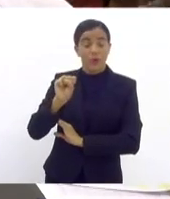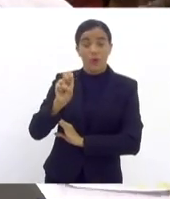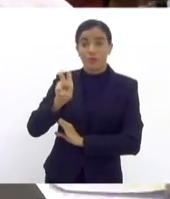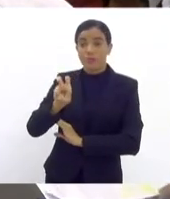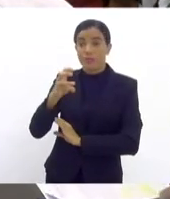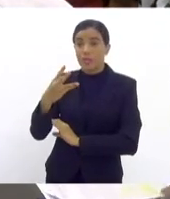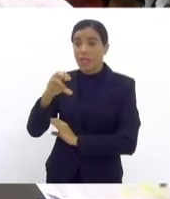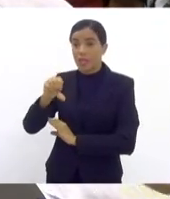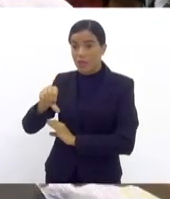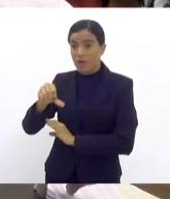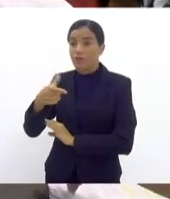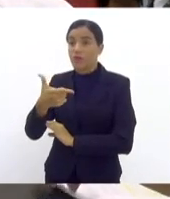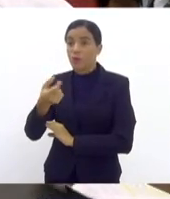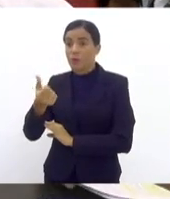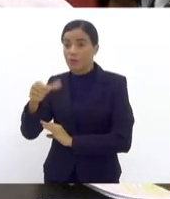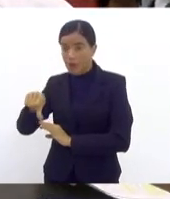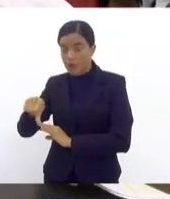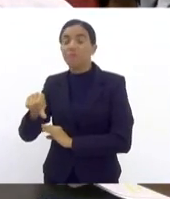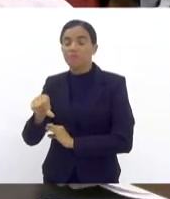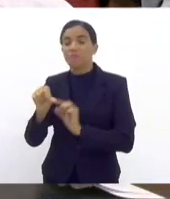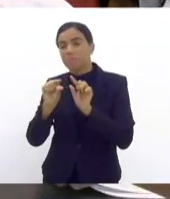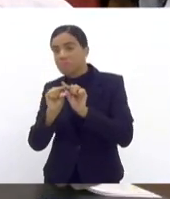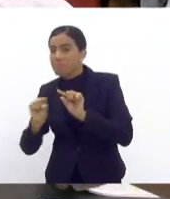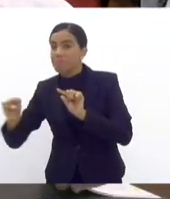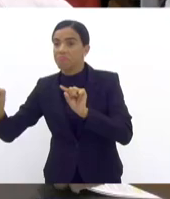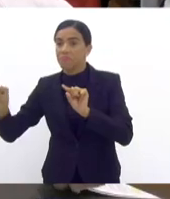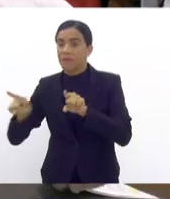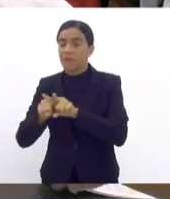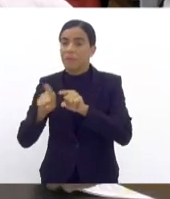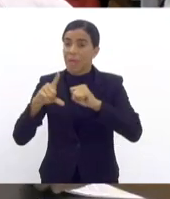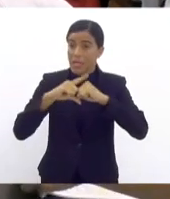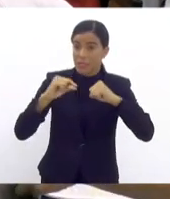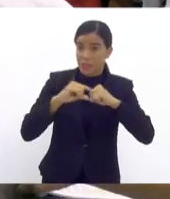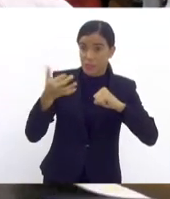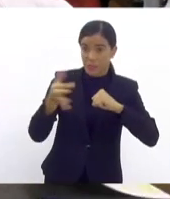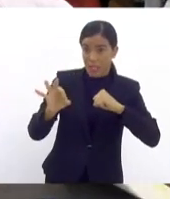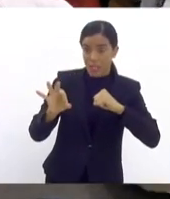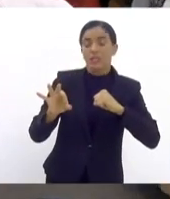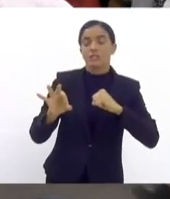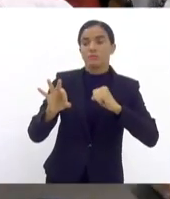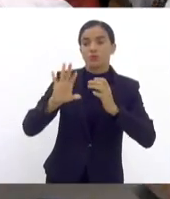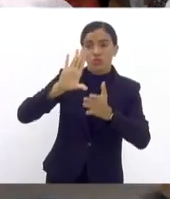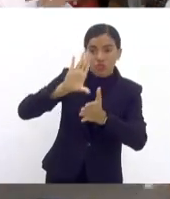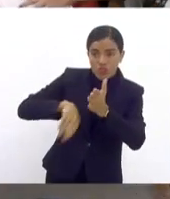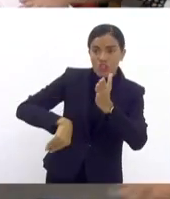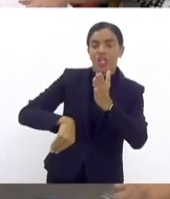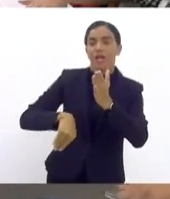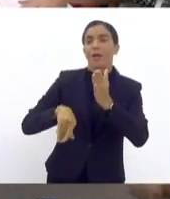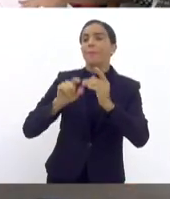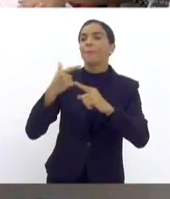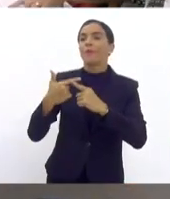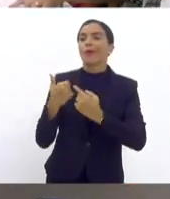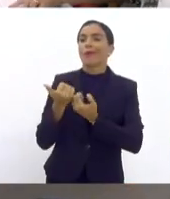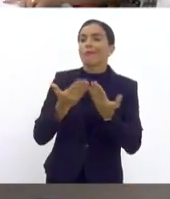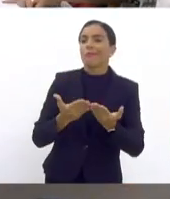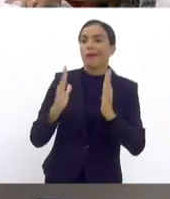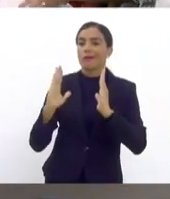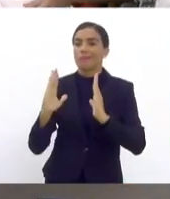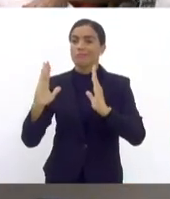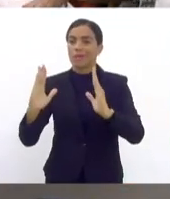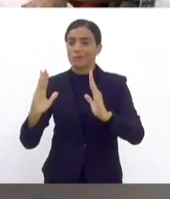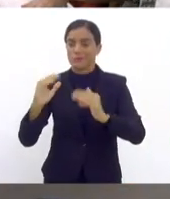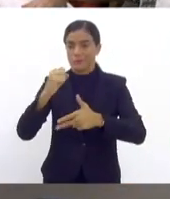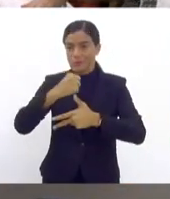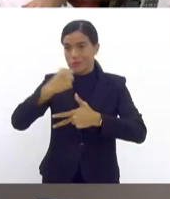853819. Isso. E, na sequência, suprimir do artigo 10º o prazo de 30 dias, fechado, conforme decisão já exarada pelo Judiciário.